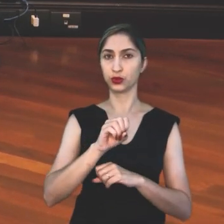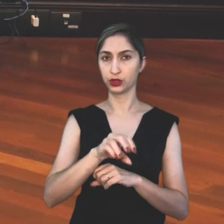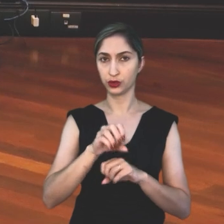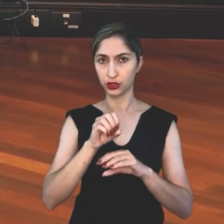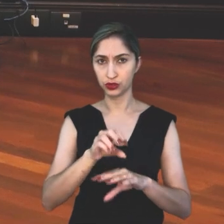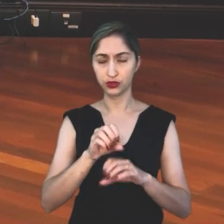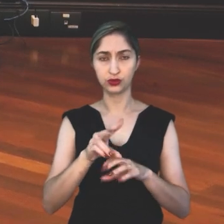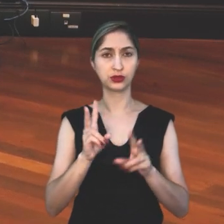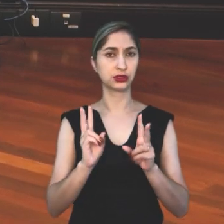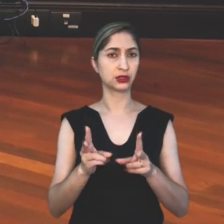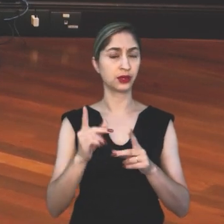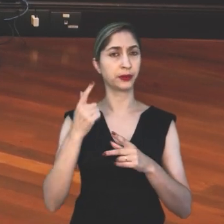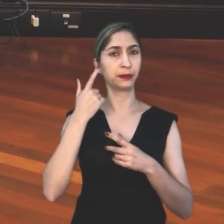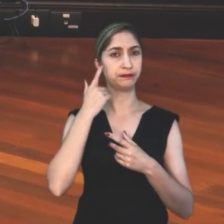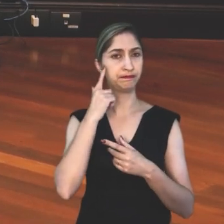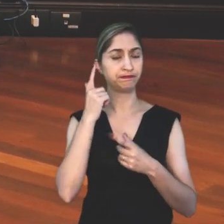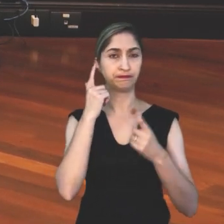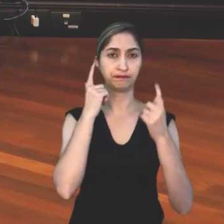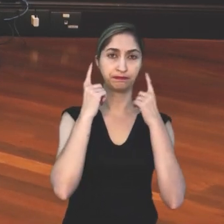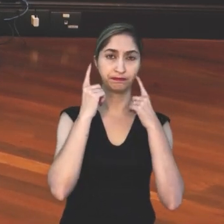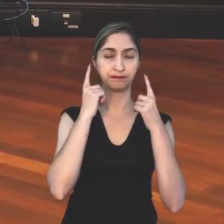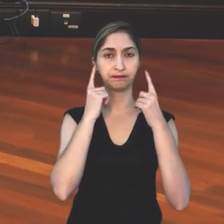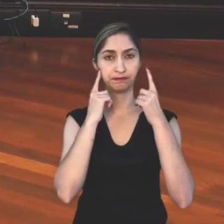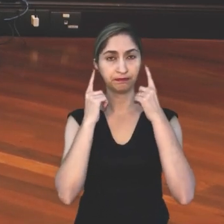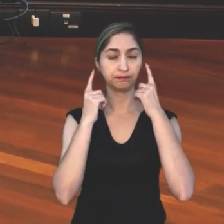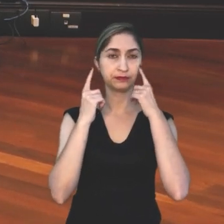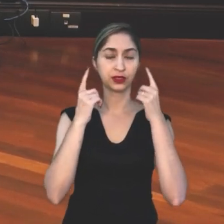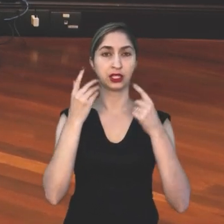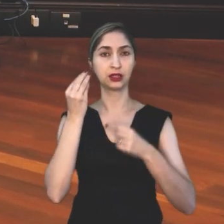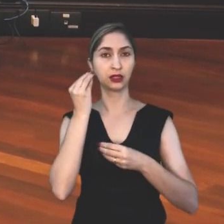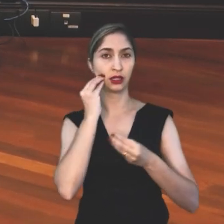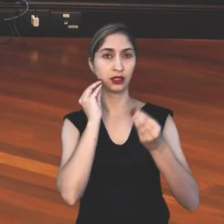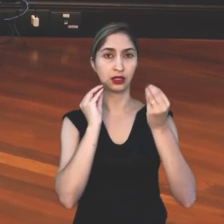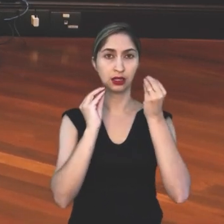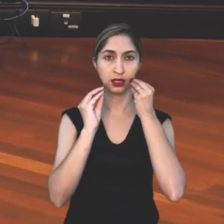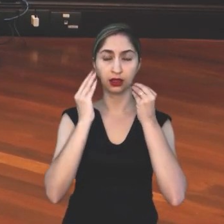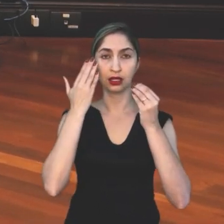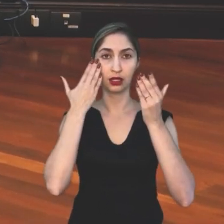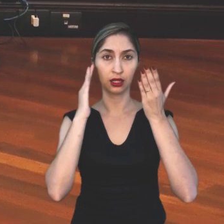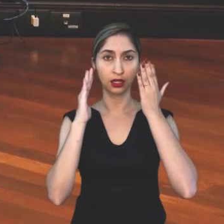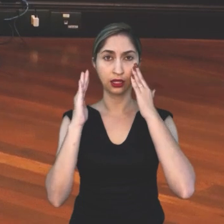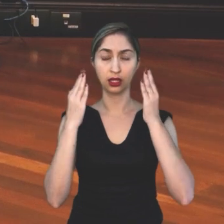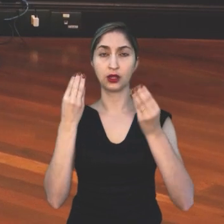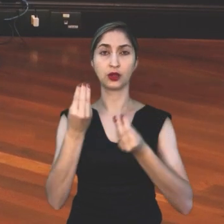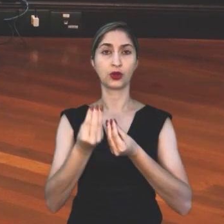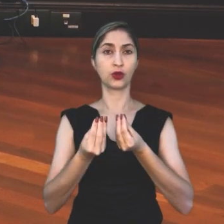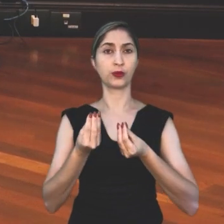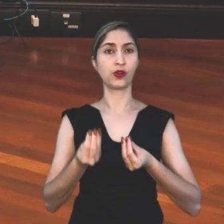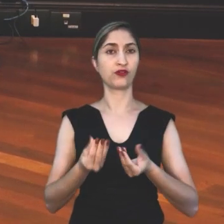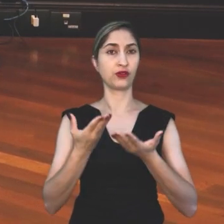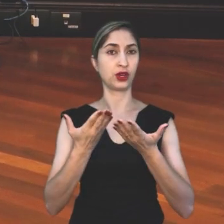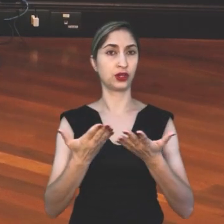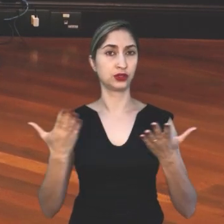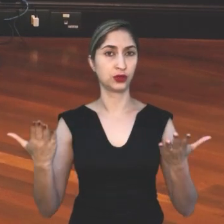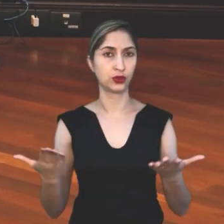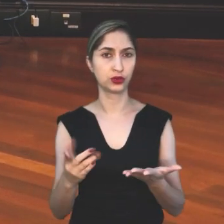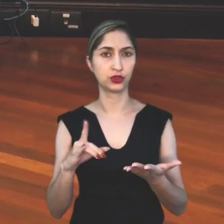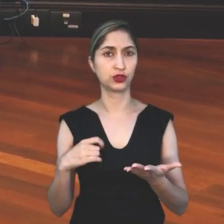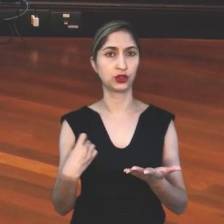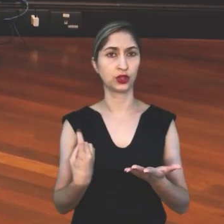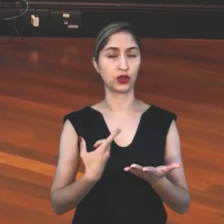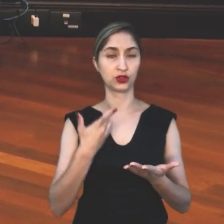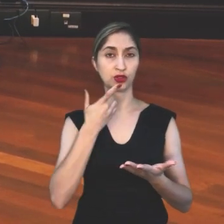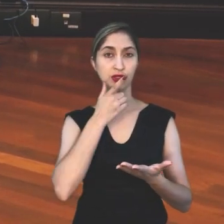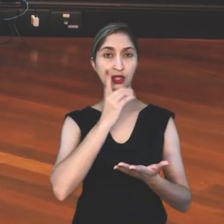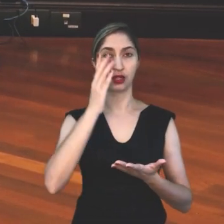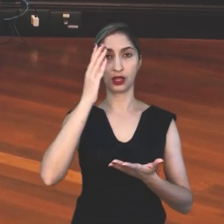Uma das funções do educativo aqui é estar sempre perguntando, levando essas questões para o acervo e tentando entender, tentando trazer para